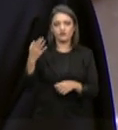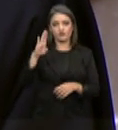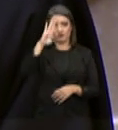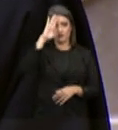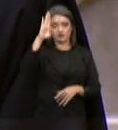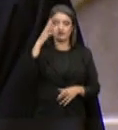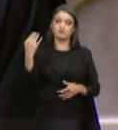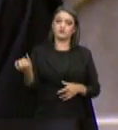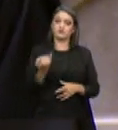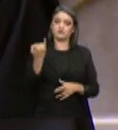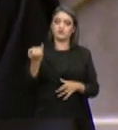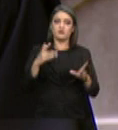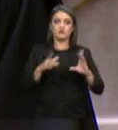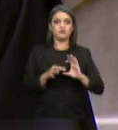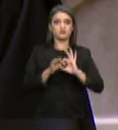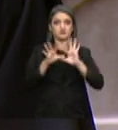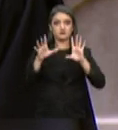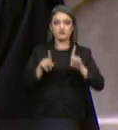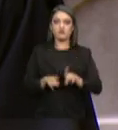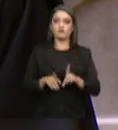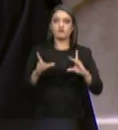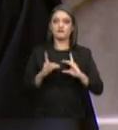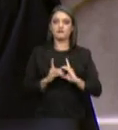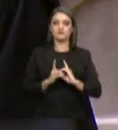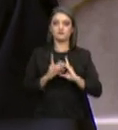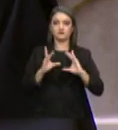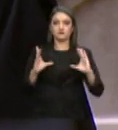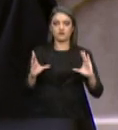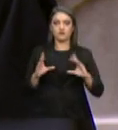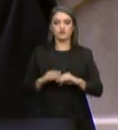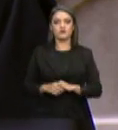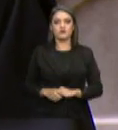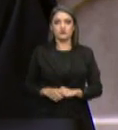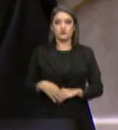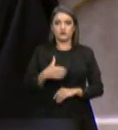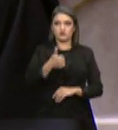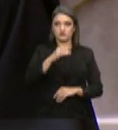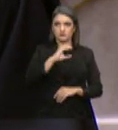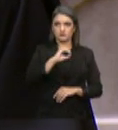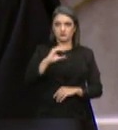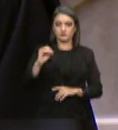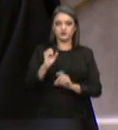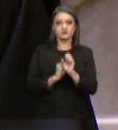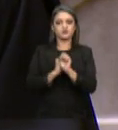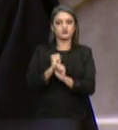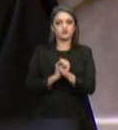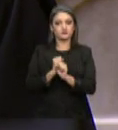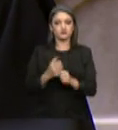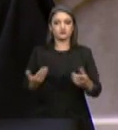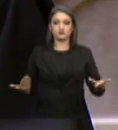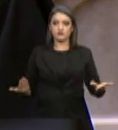e da Democracia o centenário que hoje